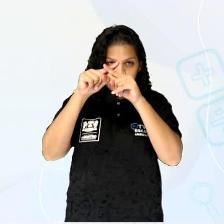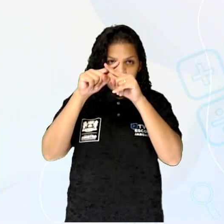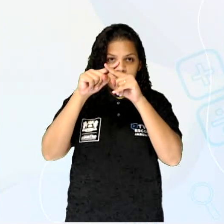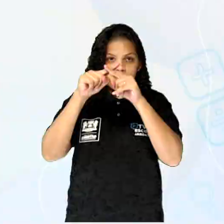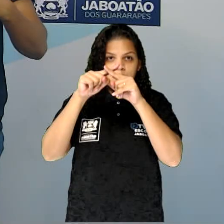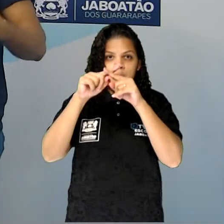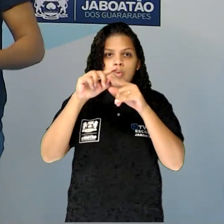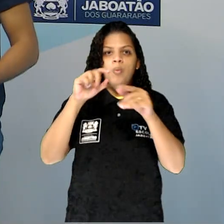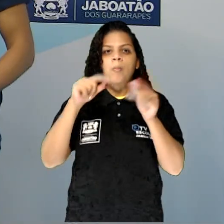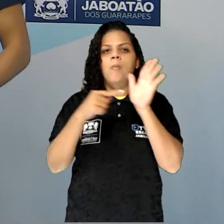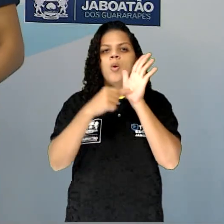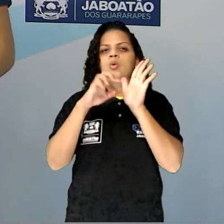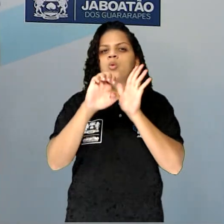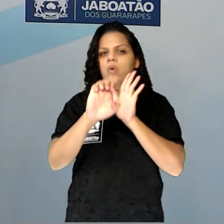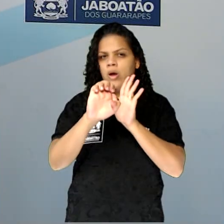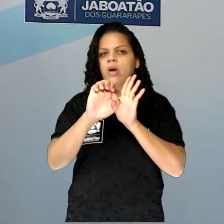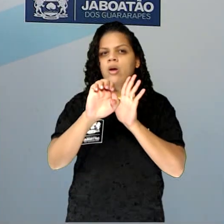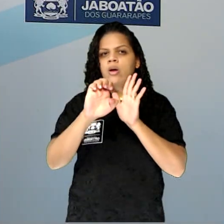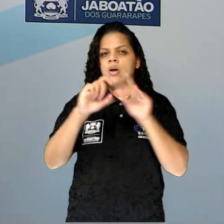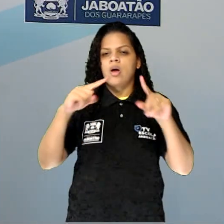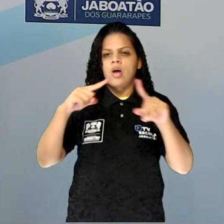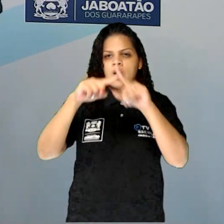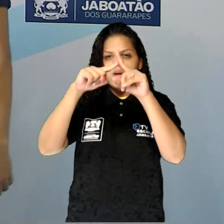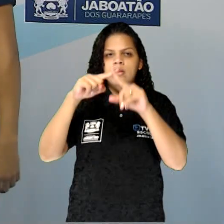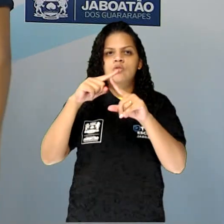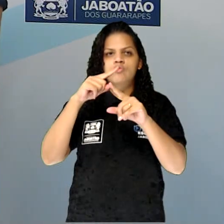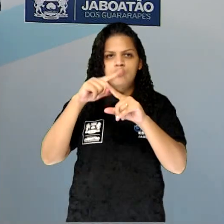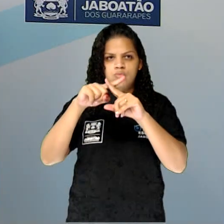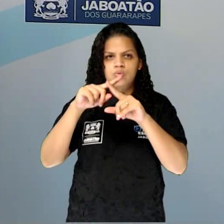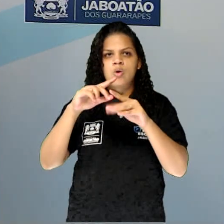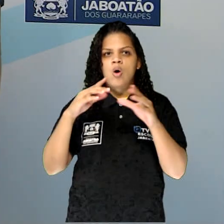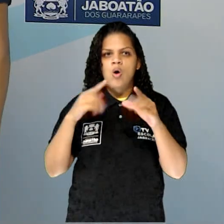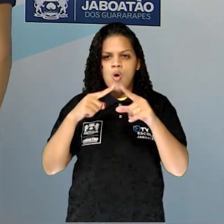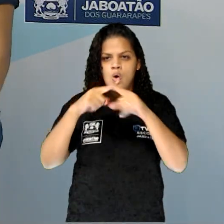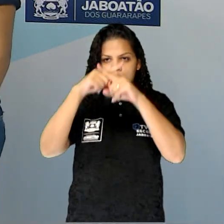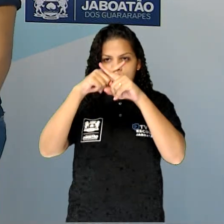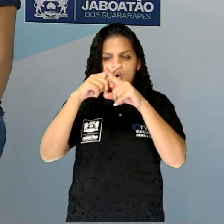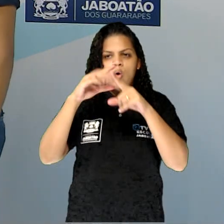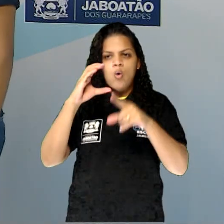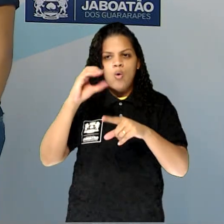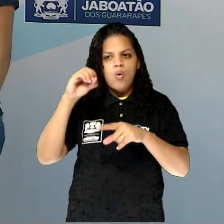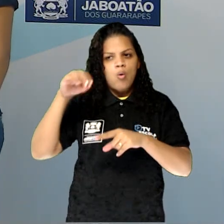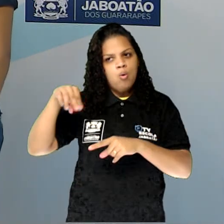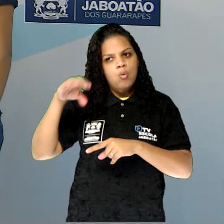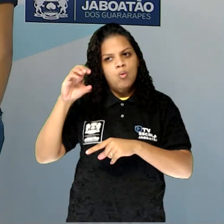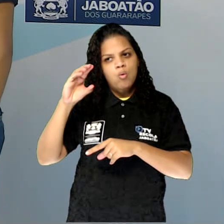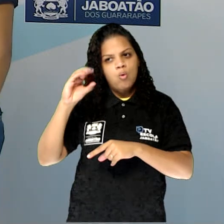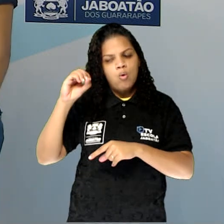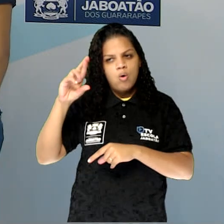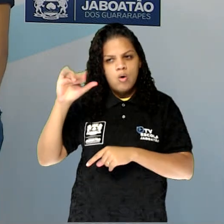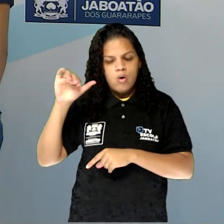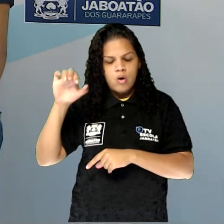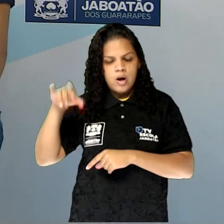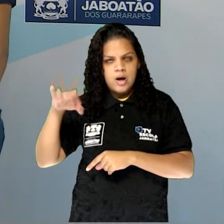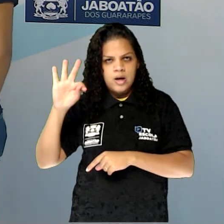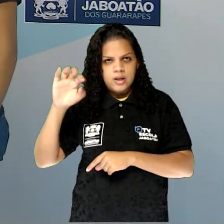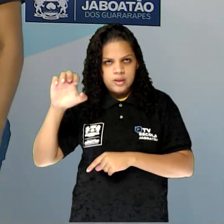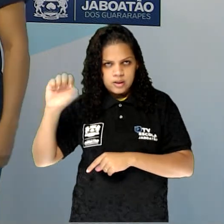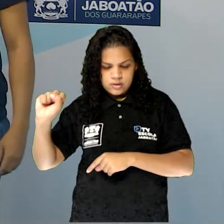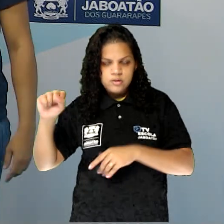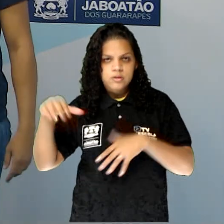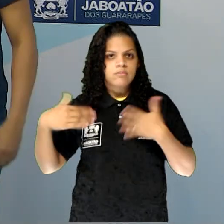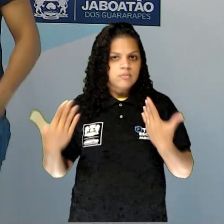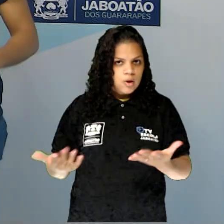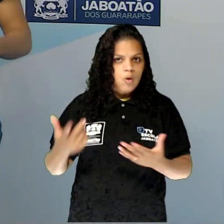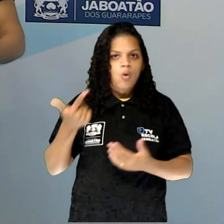portanto são retas concorrentes outro exemplo nós temos aqui duas retas e ela se cruzam no